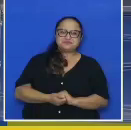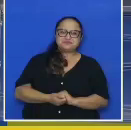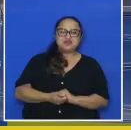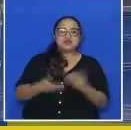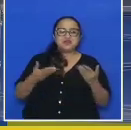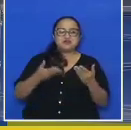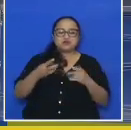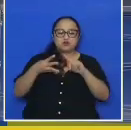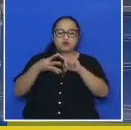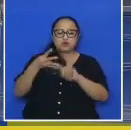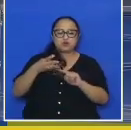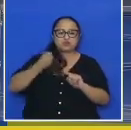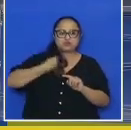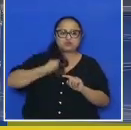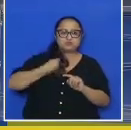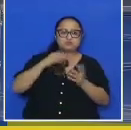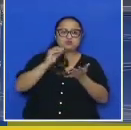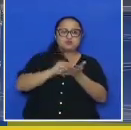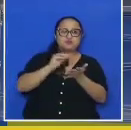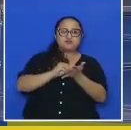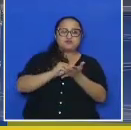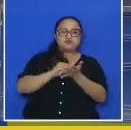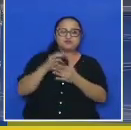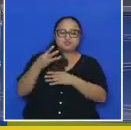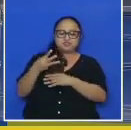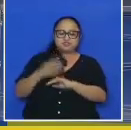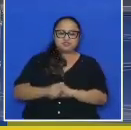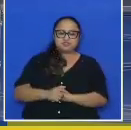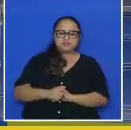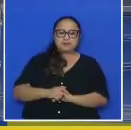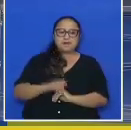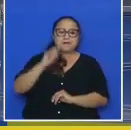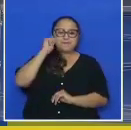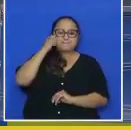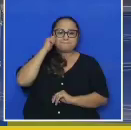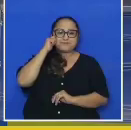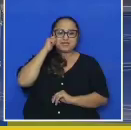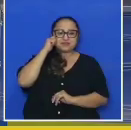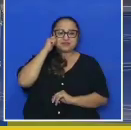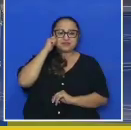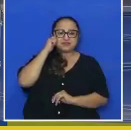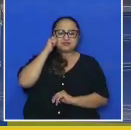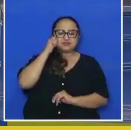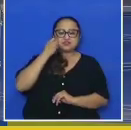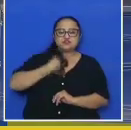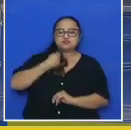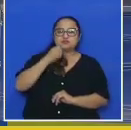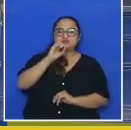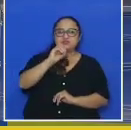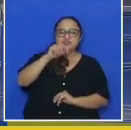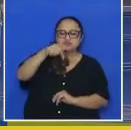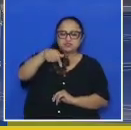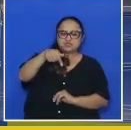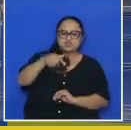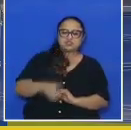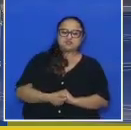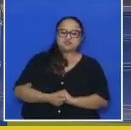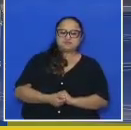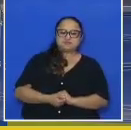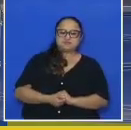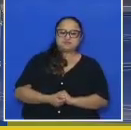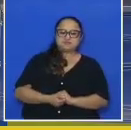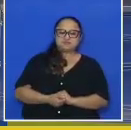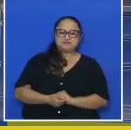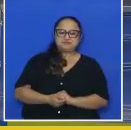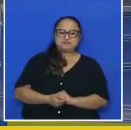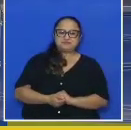Foram sorteados 4 números, faltam 3. Bola preta, número 07. Preta,